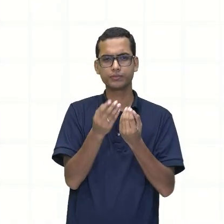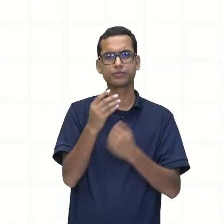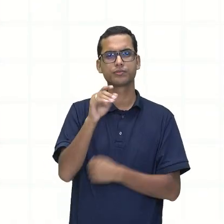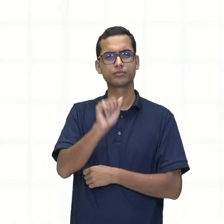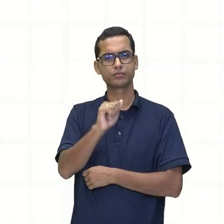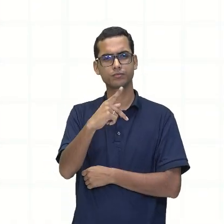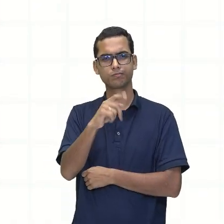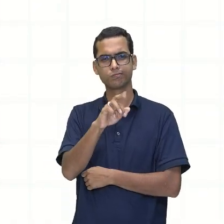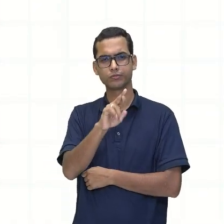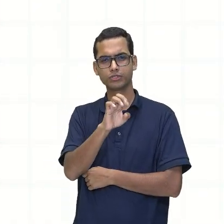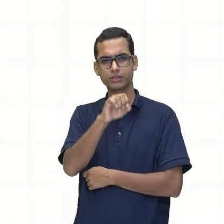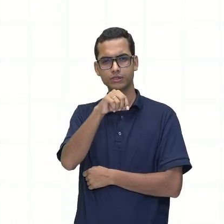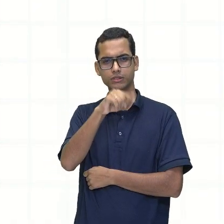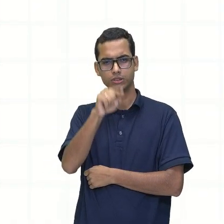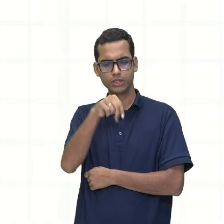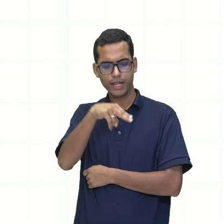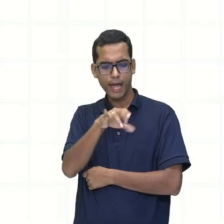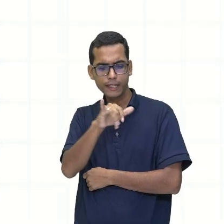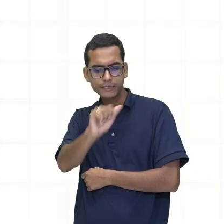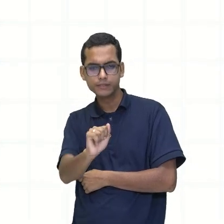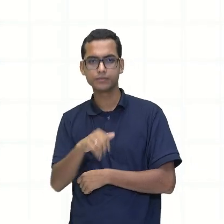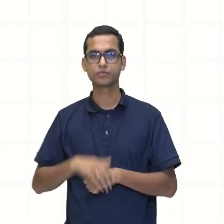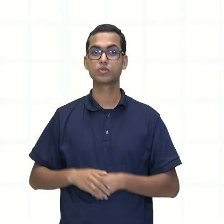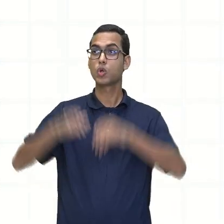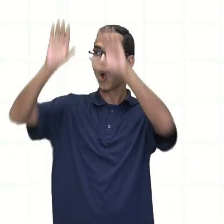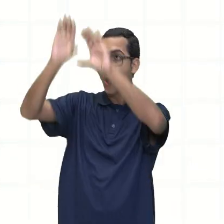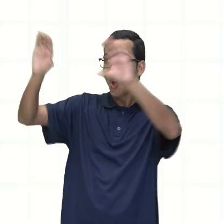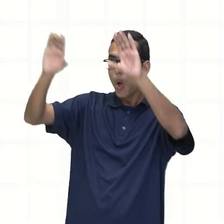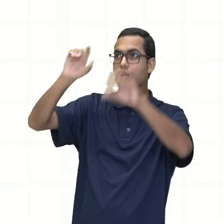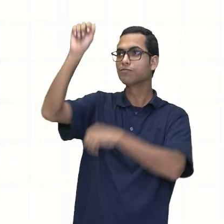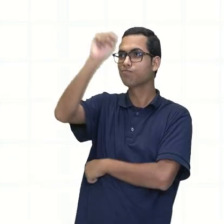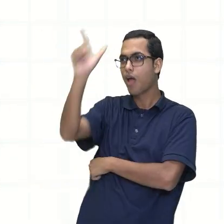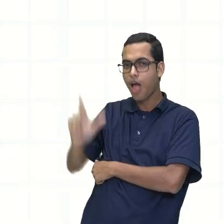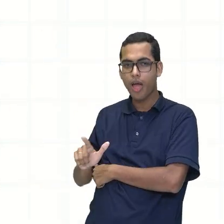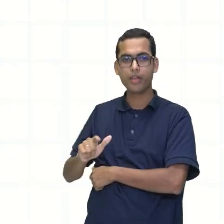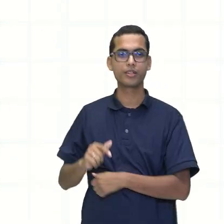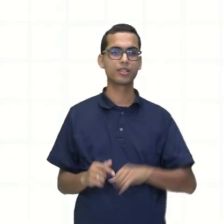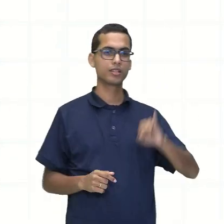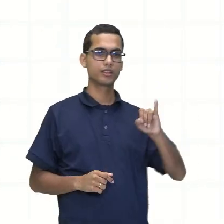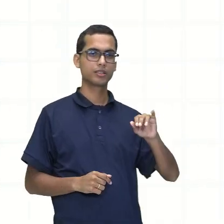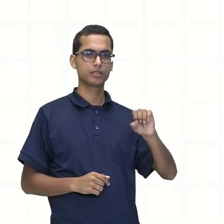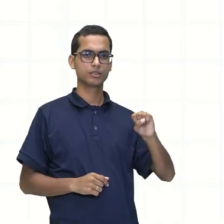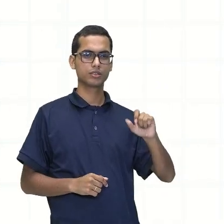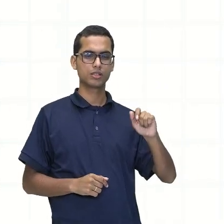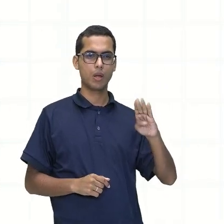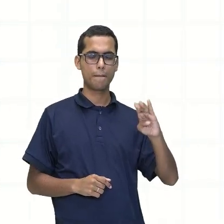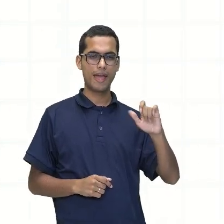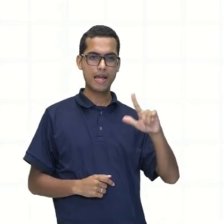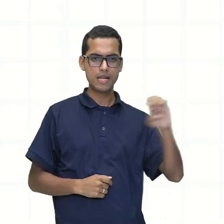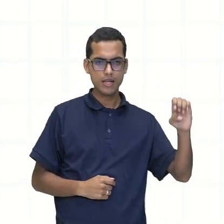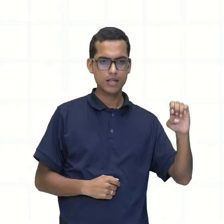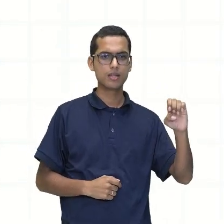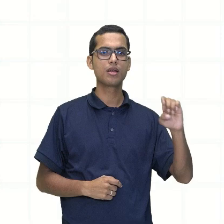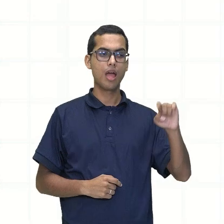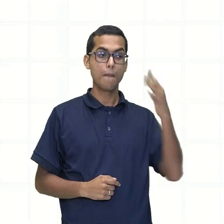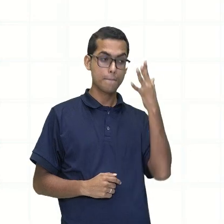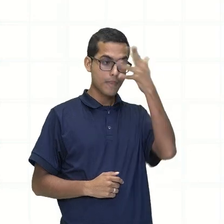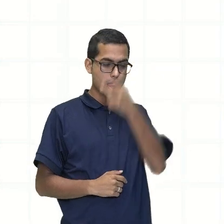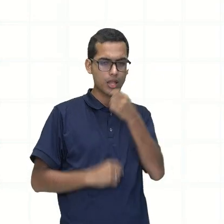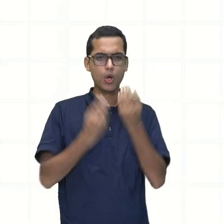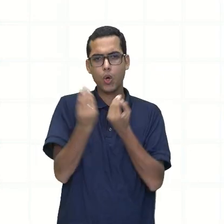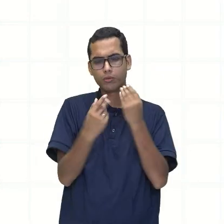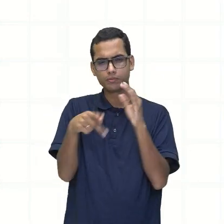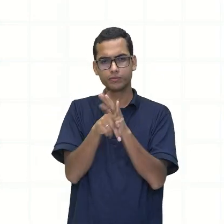né? Então, olha, o céu está azul, né? Isabelle é bela. Então, vejo que azul e bela são os